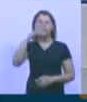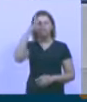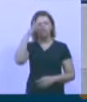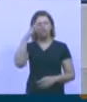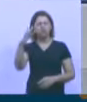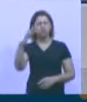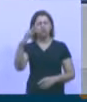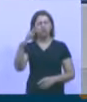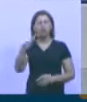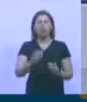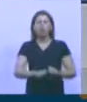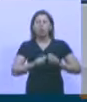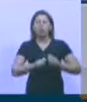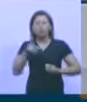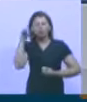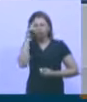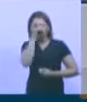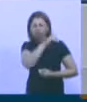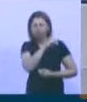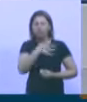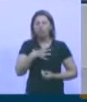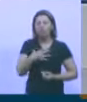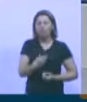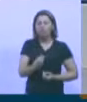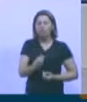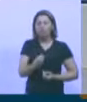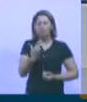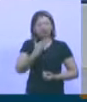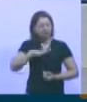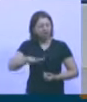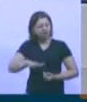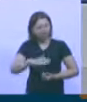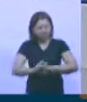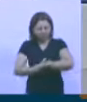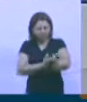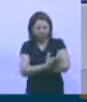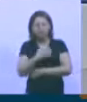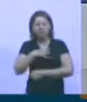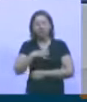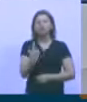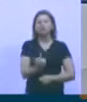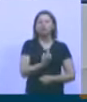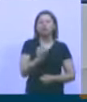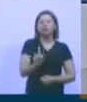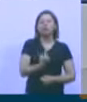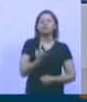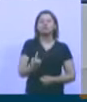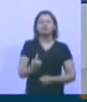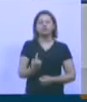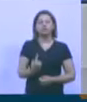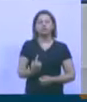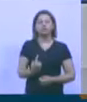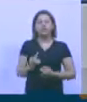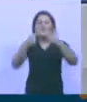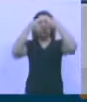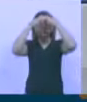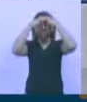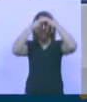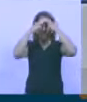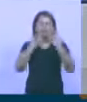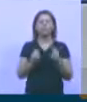que fardo, que peso espiritual e físico que pode ser emocional, que pode ser transmitido para essas crianças. That is